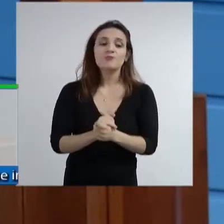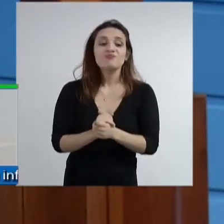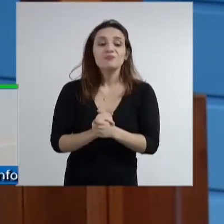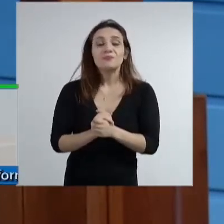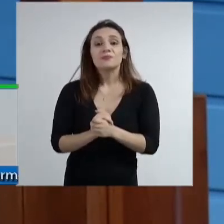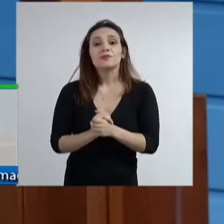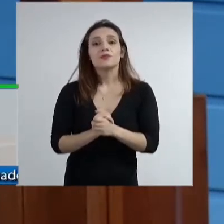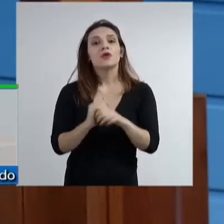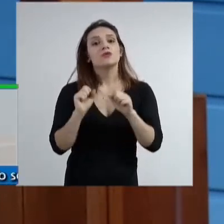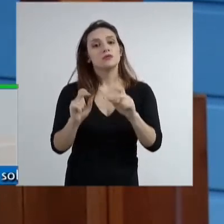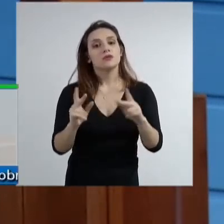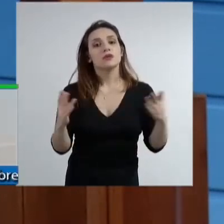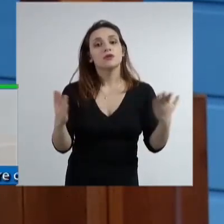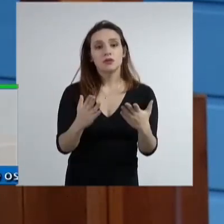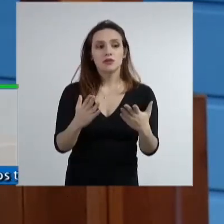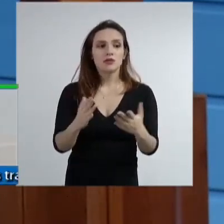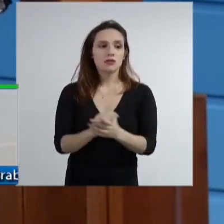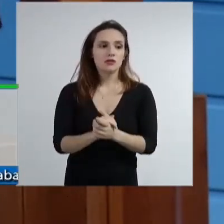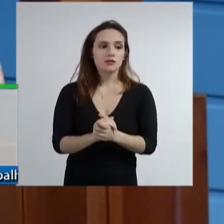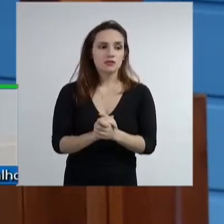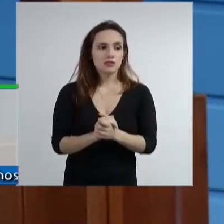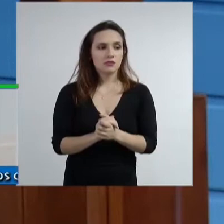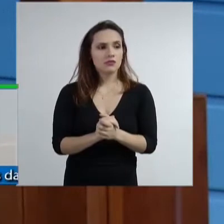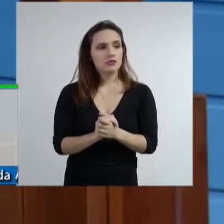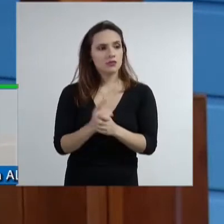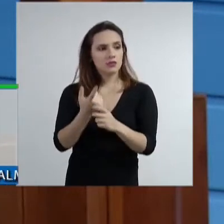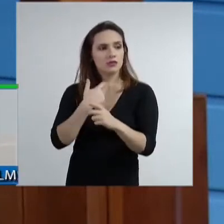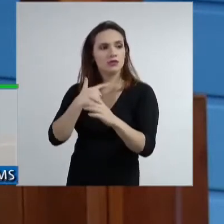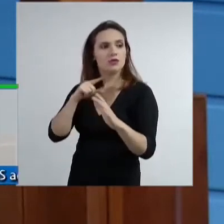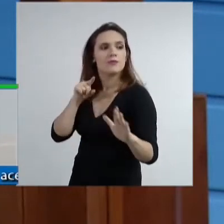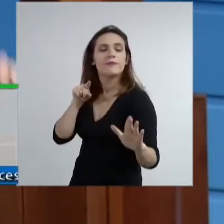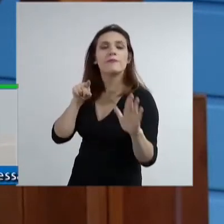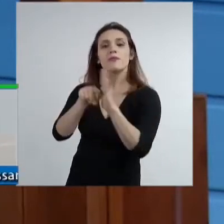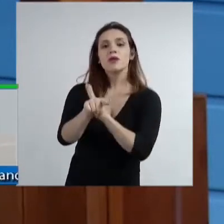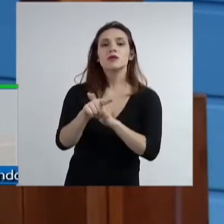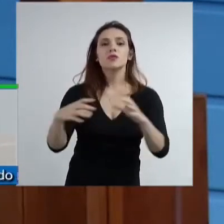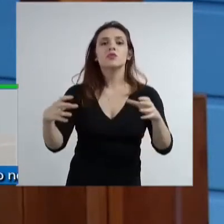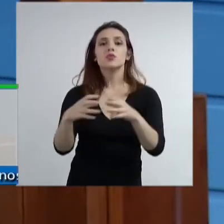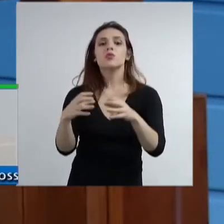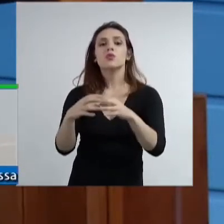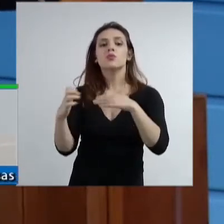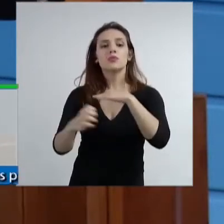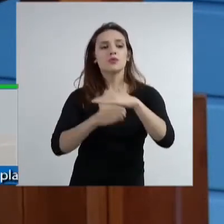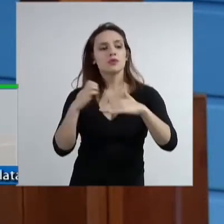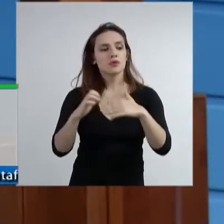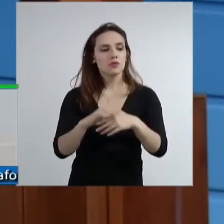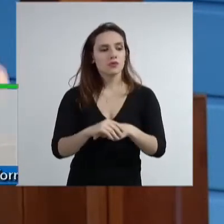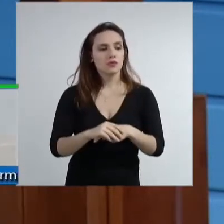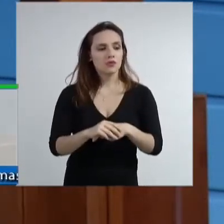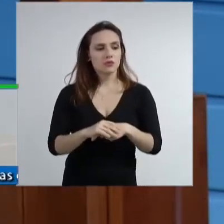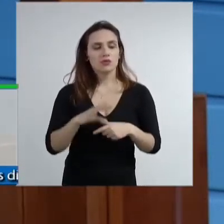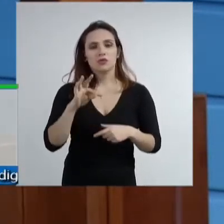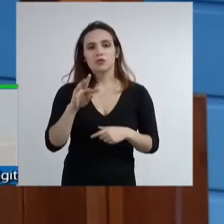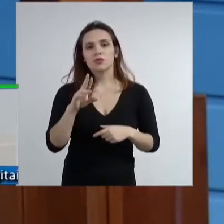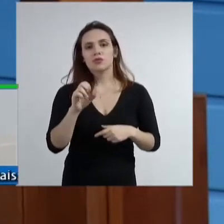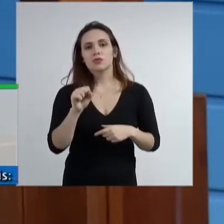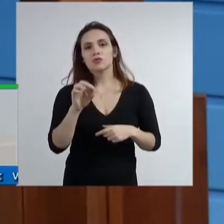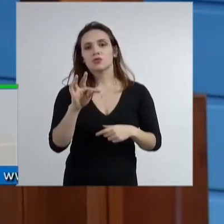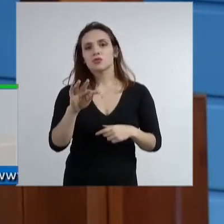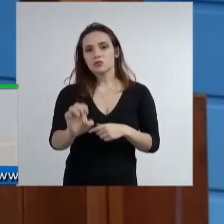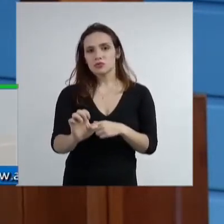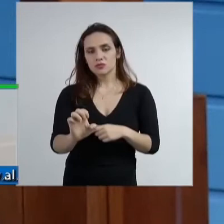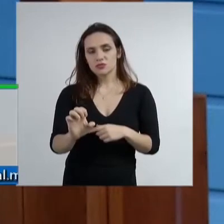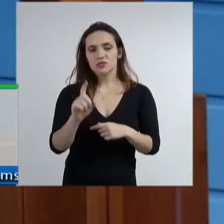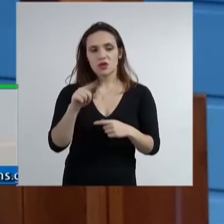demais parlamentares, eu indaguei a Companhia de Energia Elétrica sobre a TUSD e a TUSD. É a tarifa